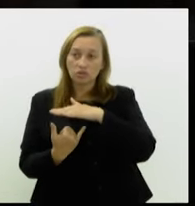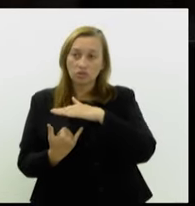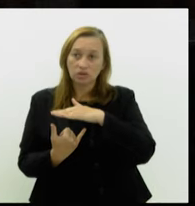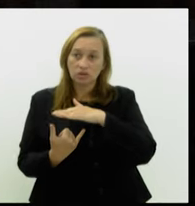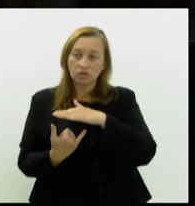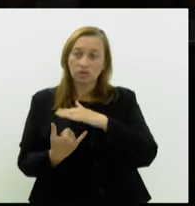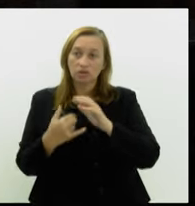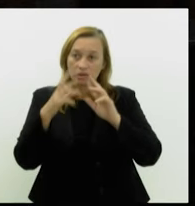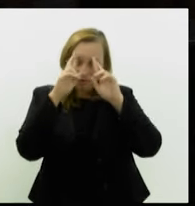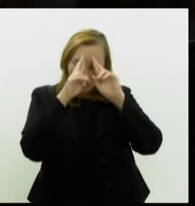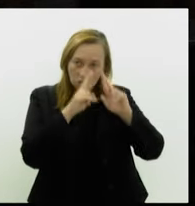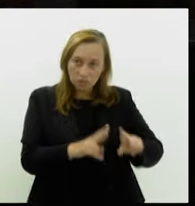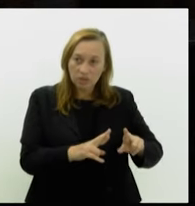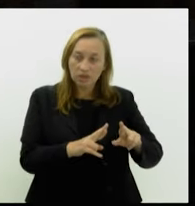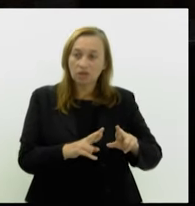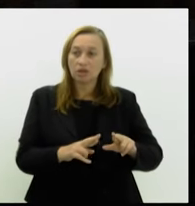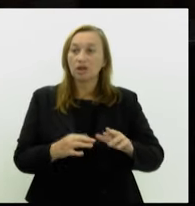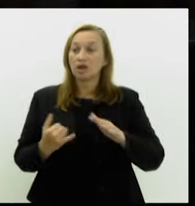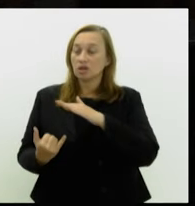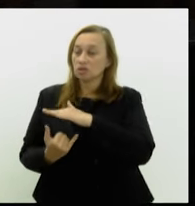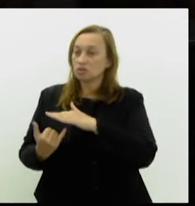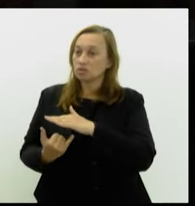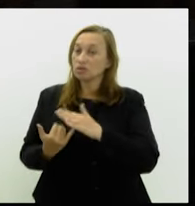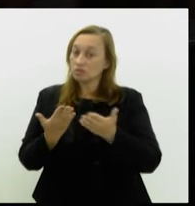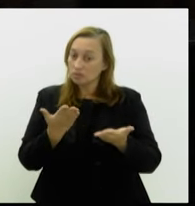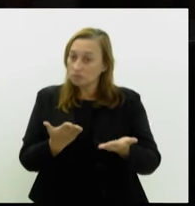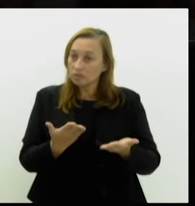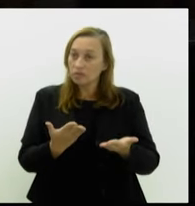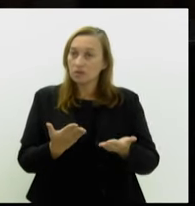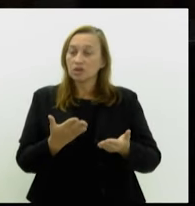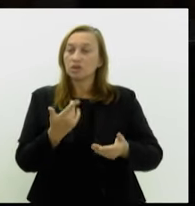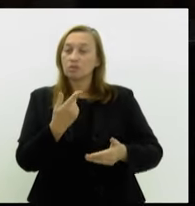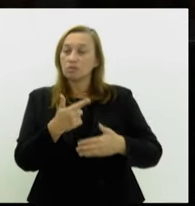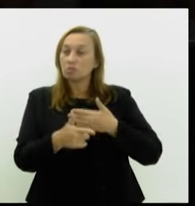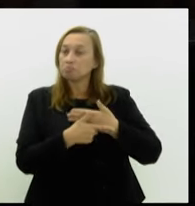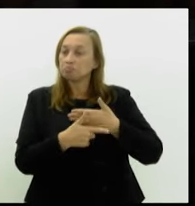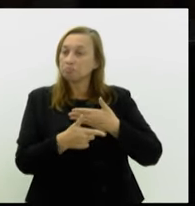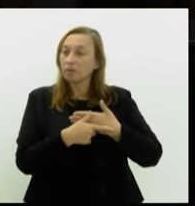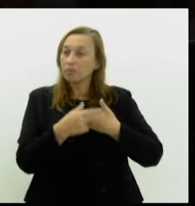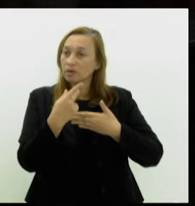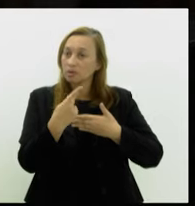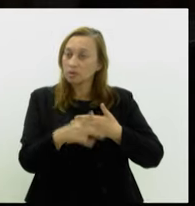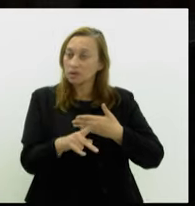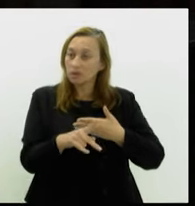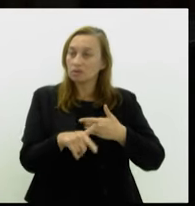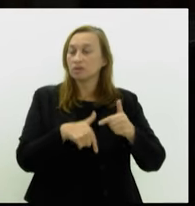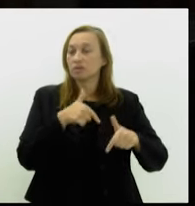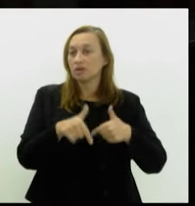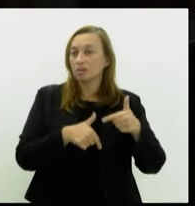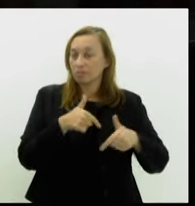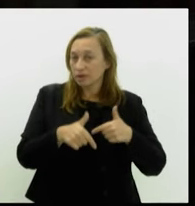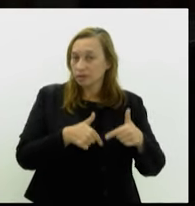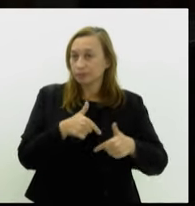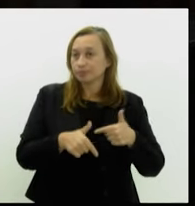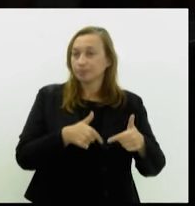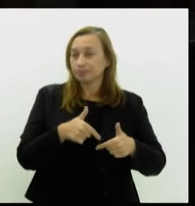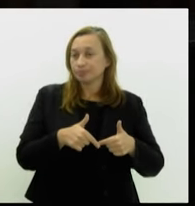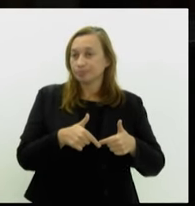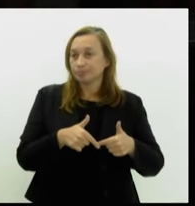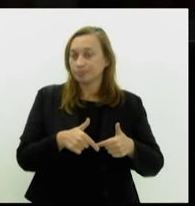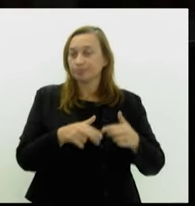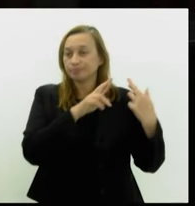sejam respeitadas, de garantir que essas instituições façam o seu papel, o seu dever público constitucional com